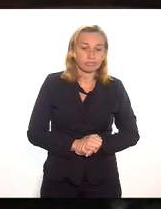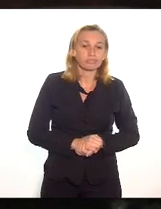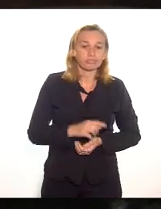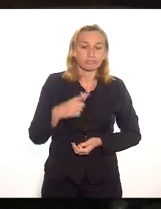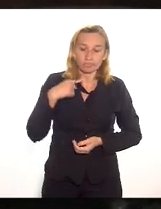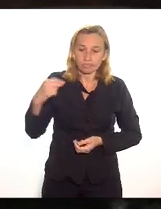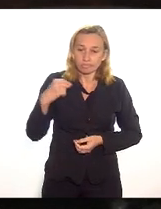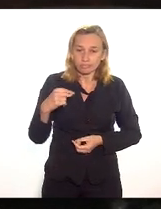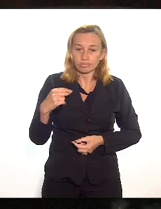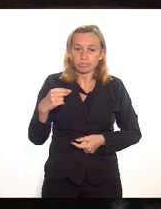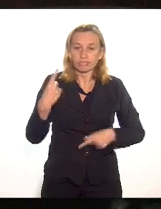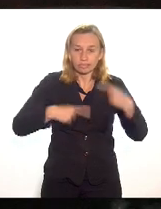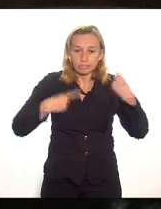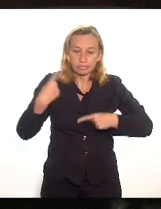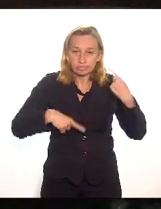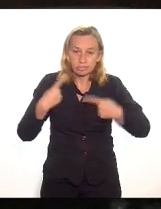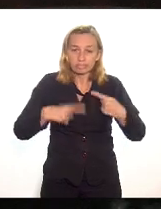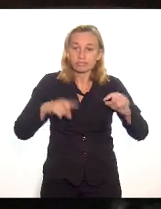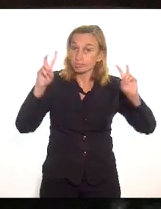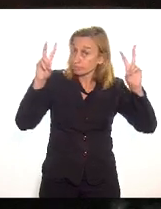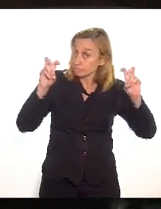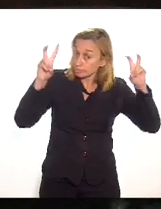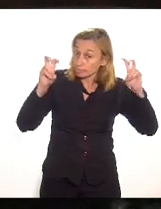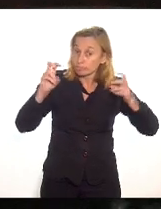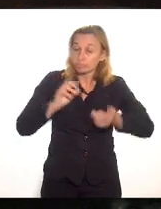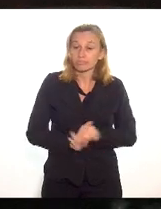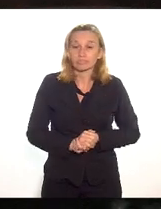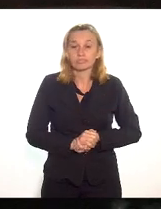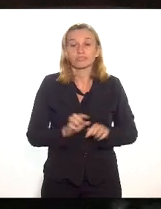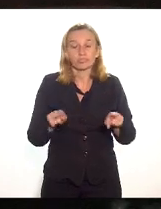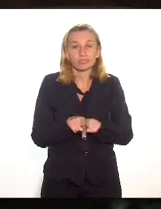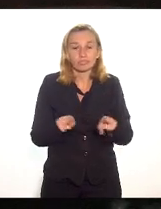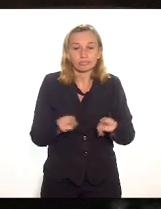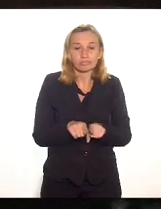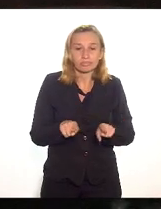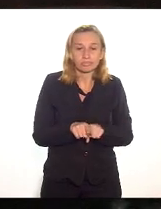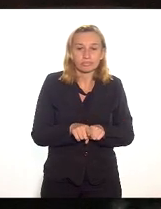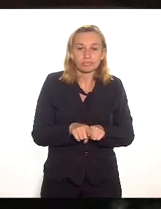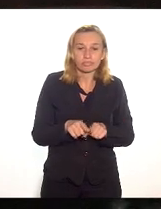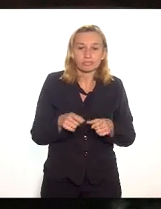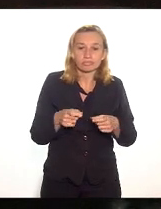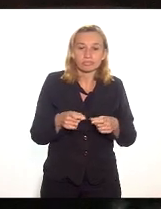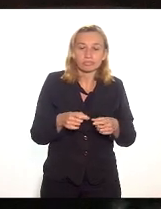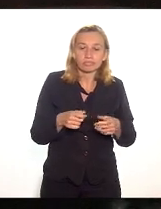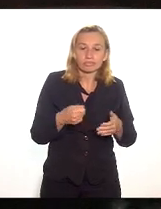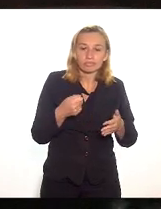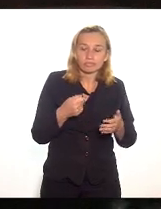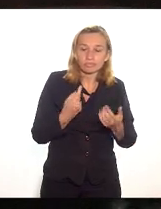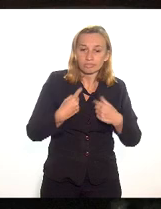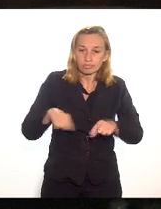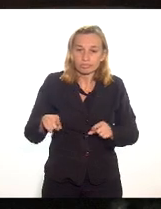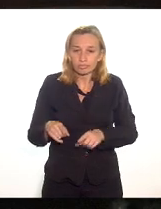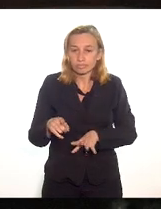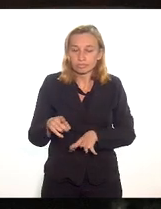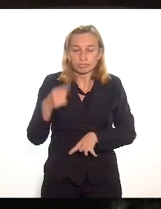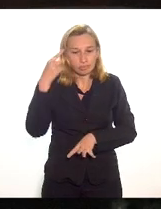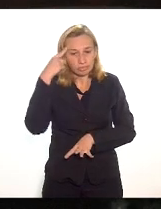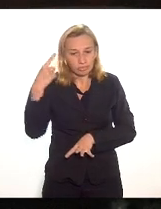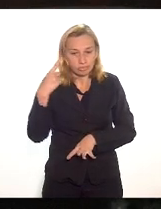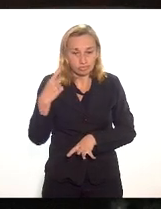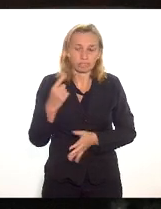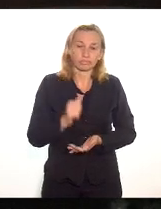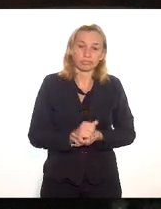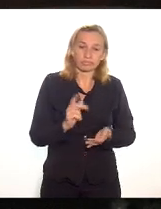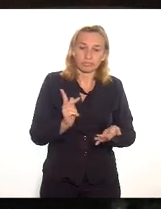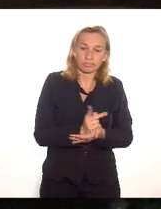é eleito para politizar as questões e para trazer, para brigar por ideias que nos elegeram. Portanto, não são